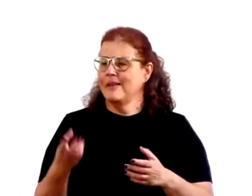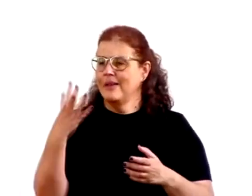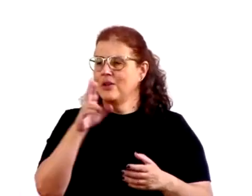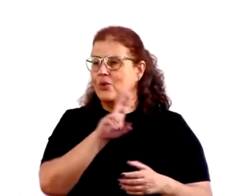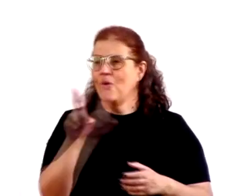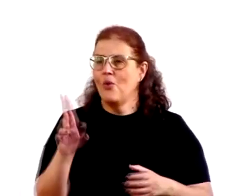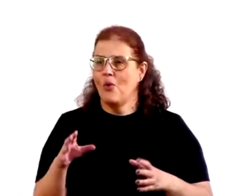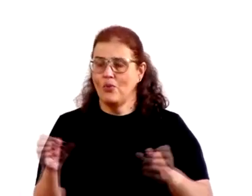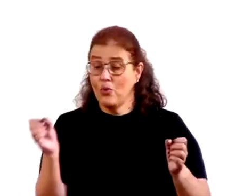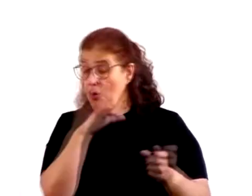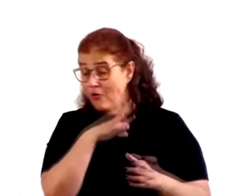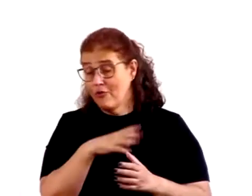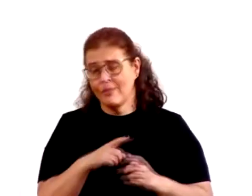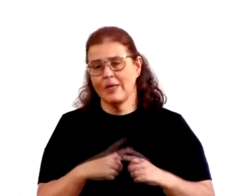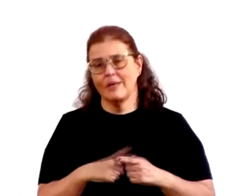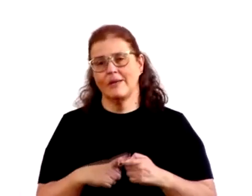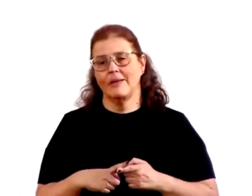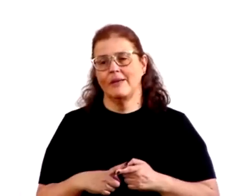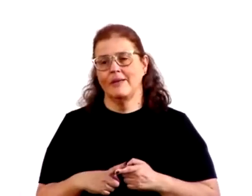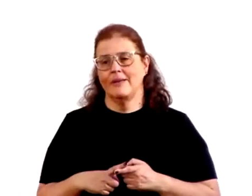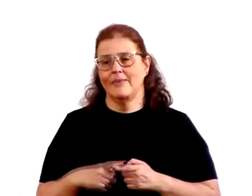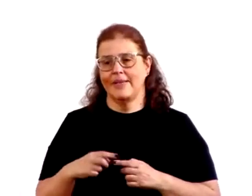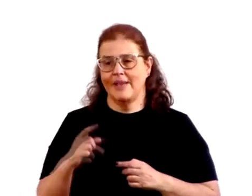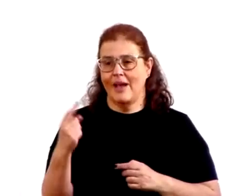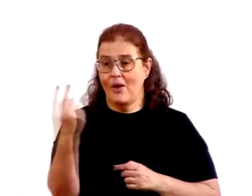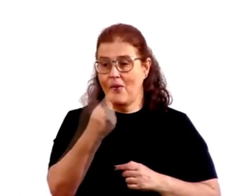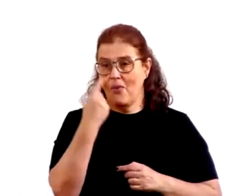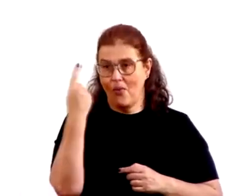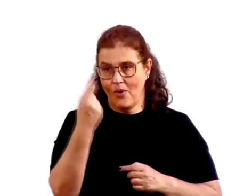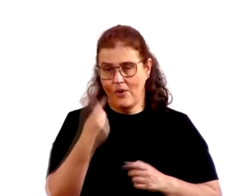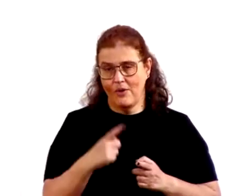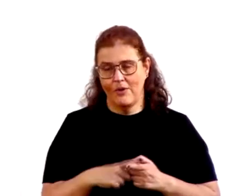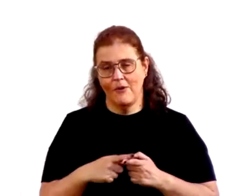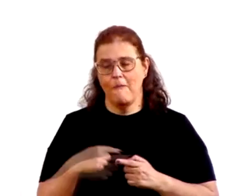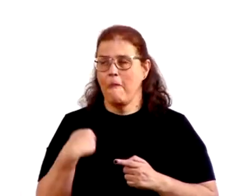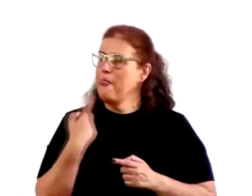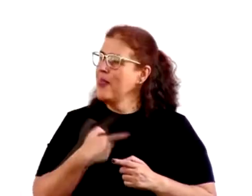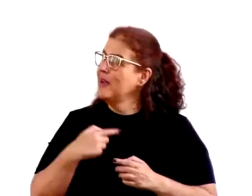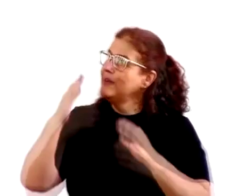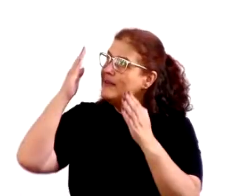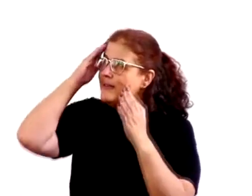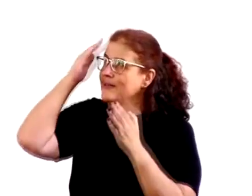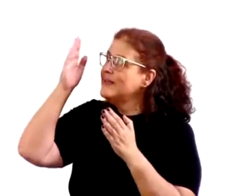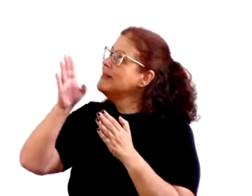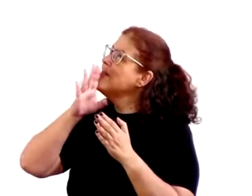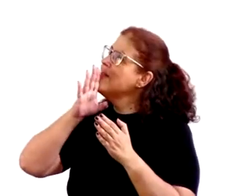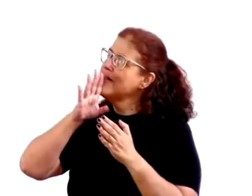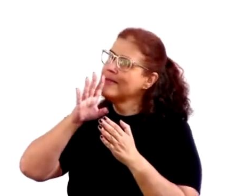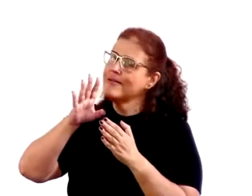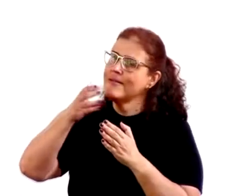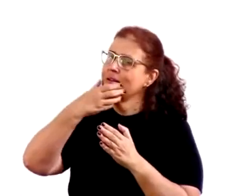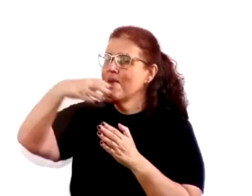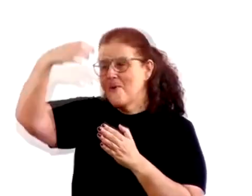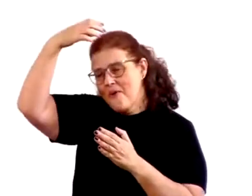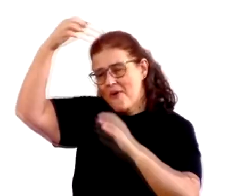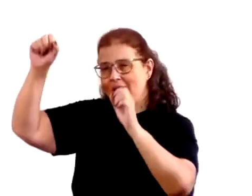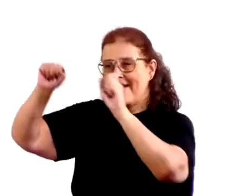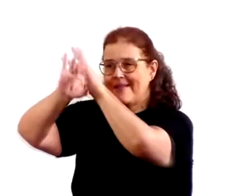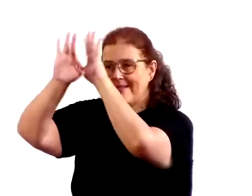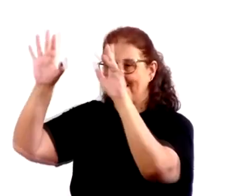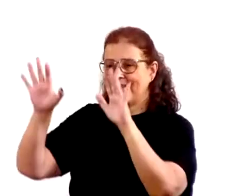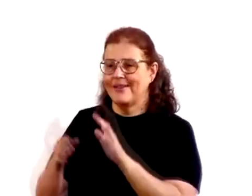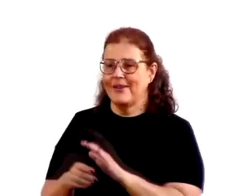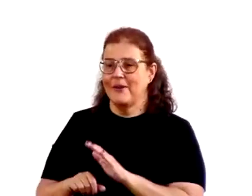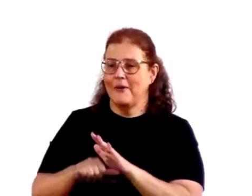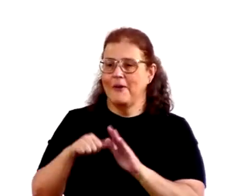nós. Mas a única maneira de reconhecermos este Rei da Glória e adorá-lo é, primeiro, antes de